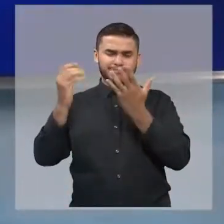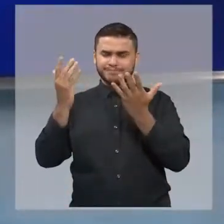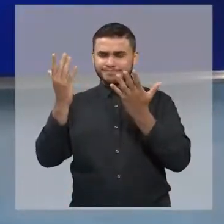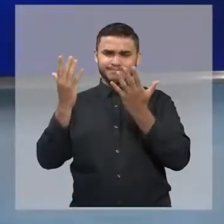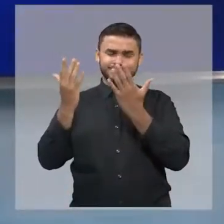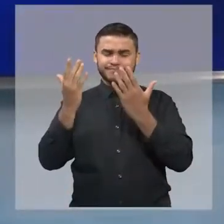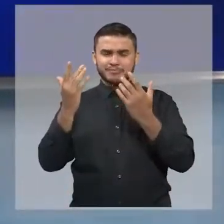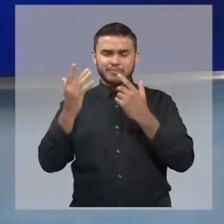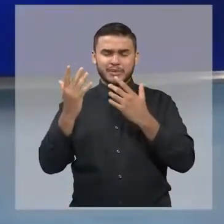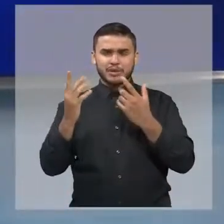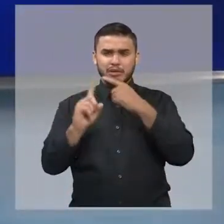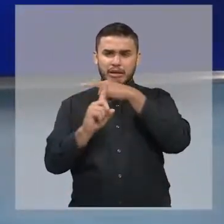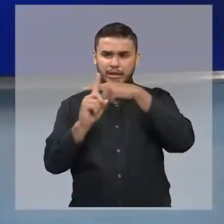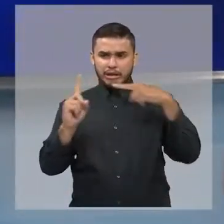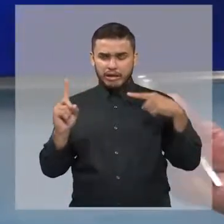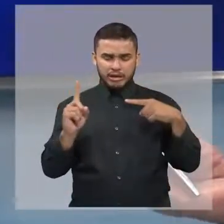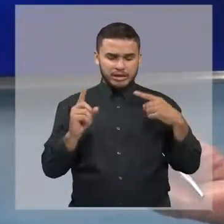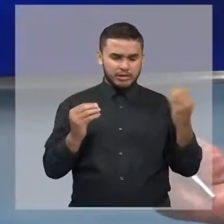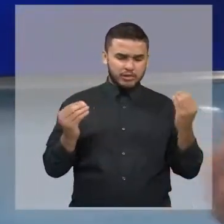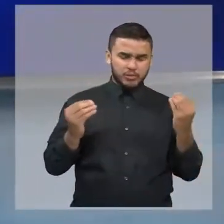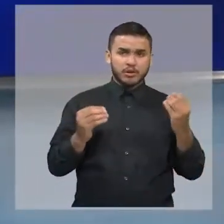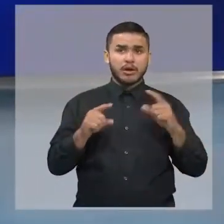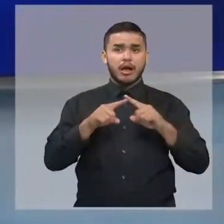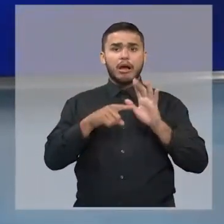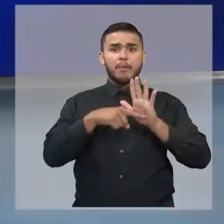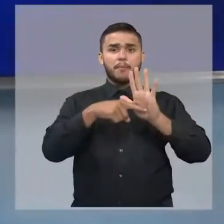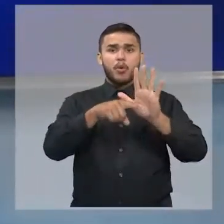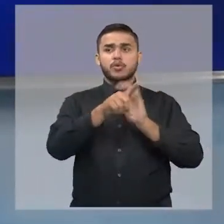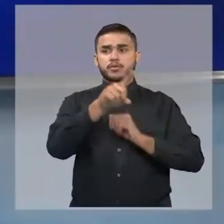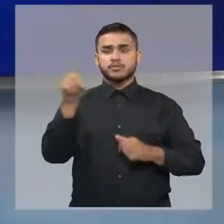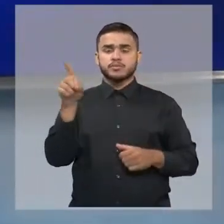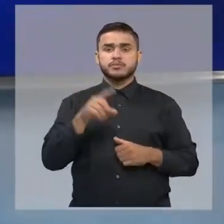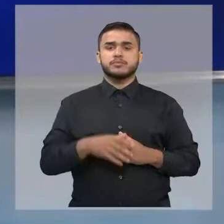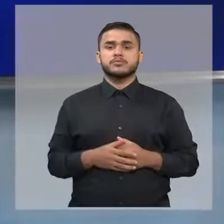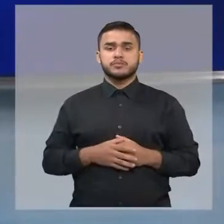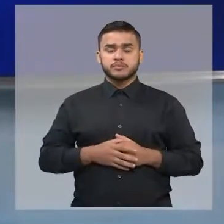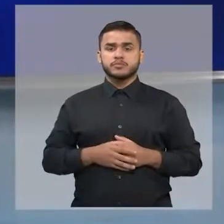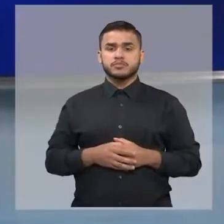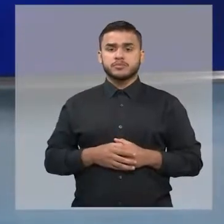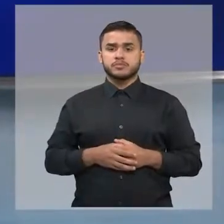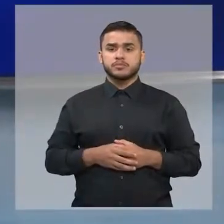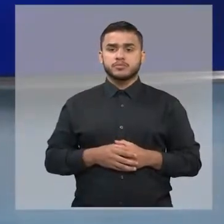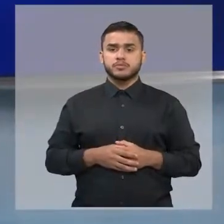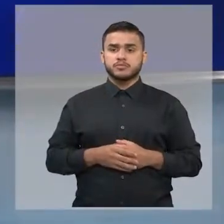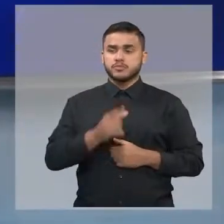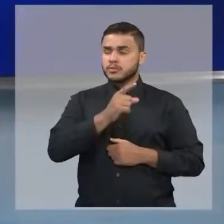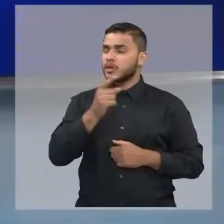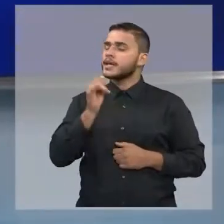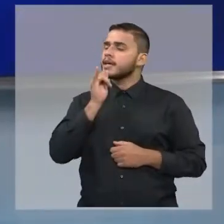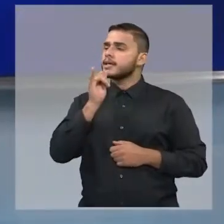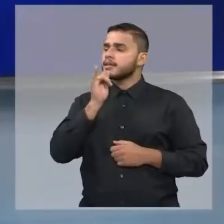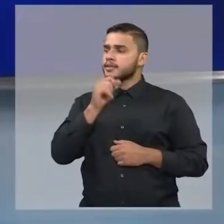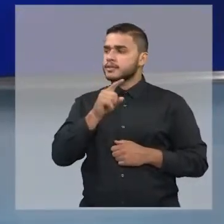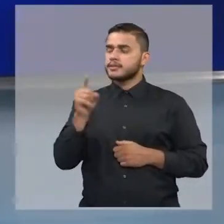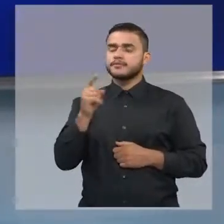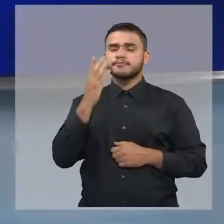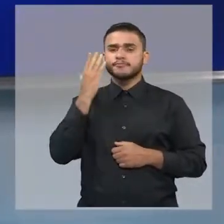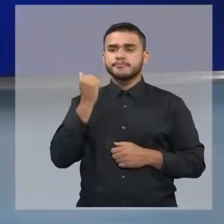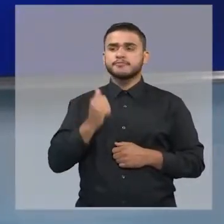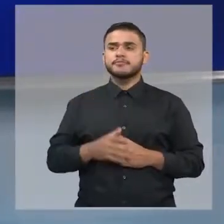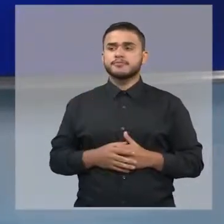para a população. São bem diferentes. São bem diferentes, é verdade. Na verdade, isso implica em